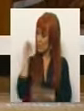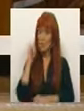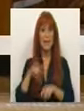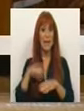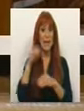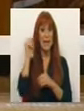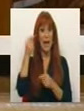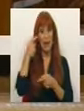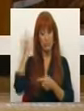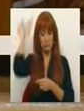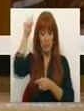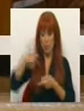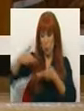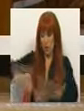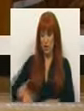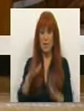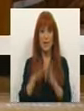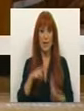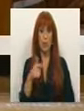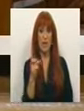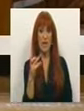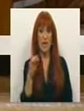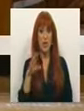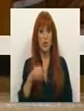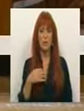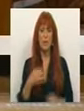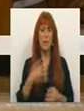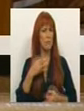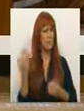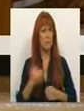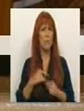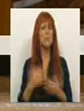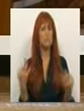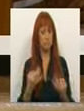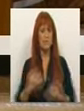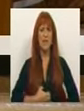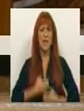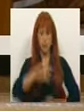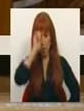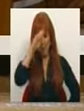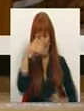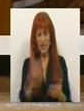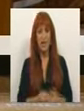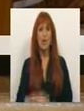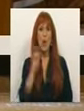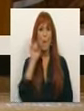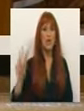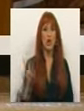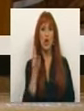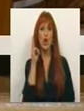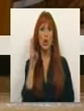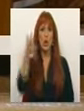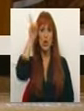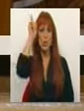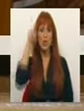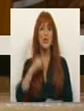na terra que me viu nascer, em Santo Tirso, a uma justíssima e sentida homenagem a dois homens